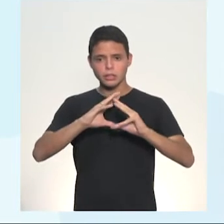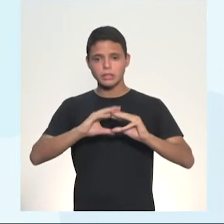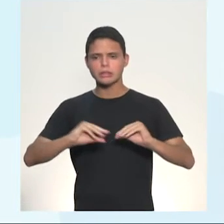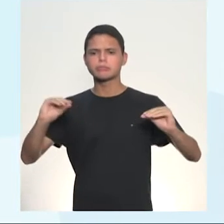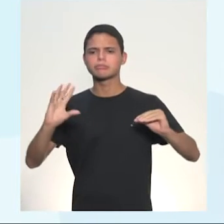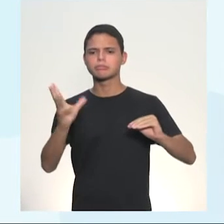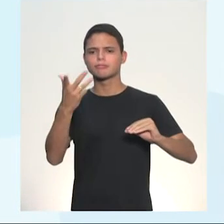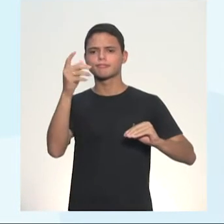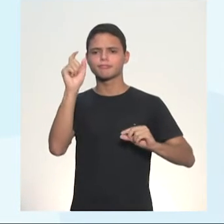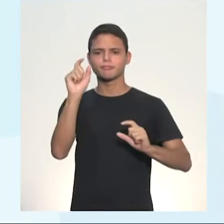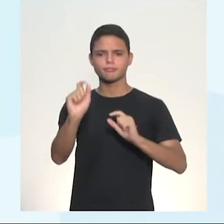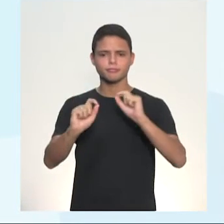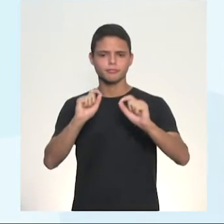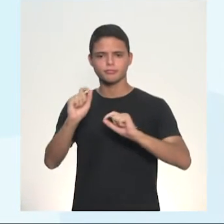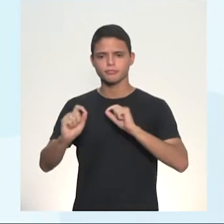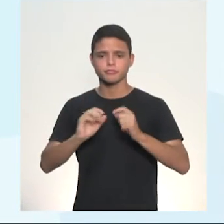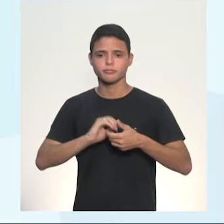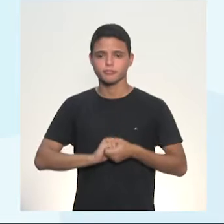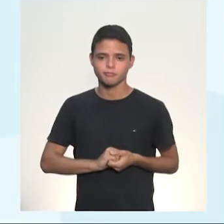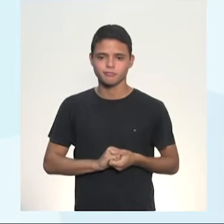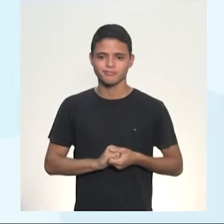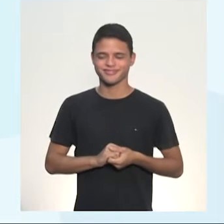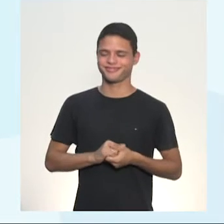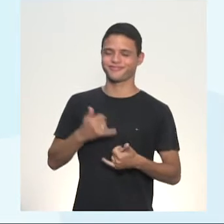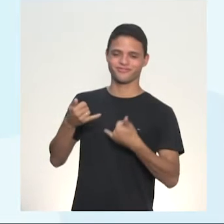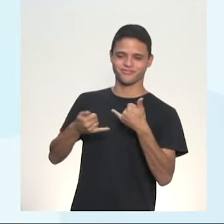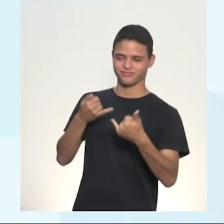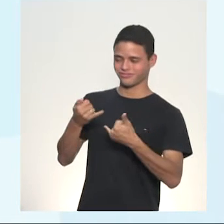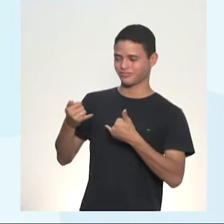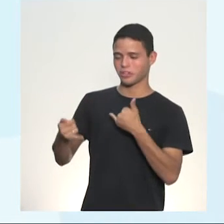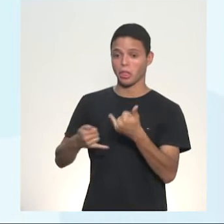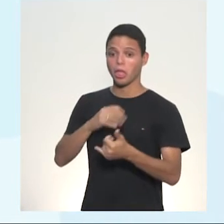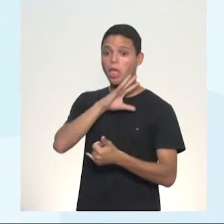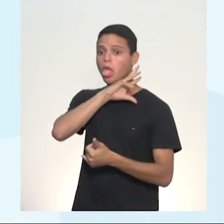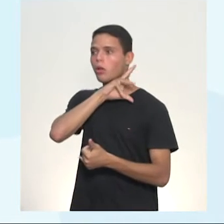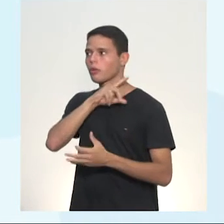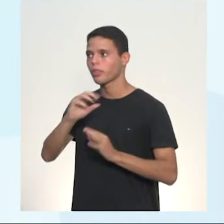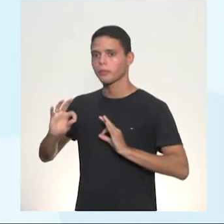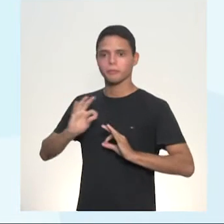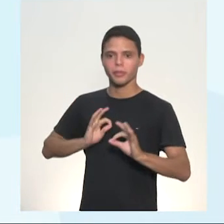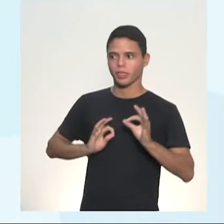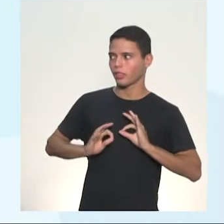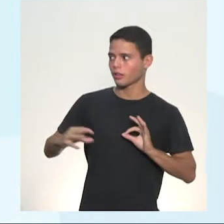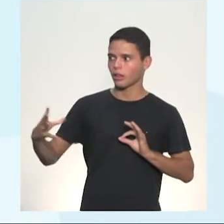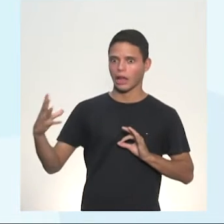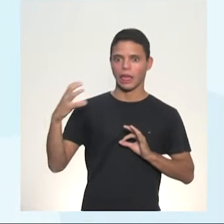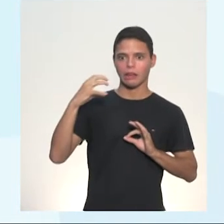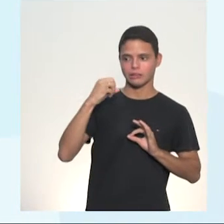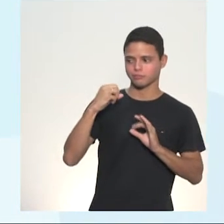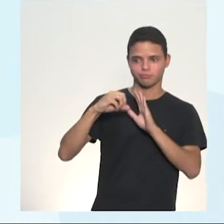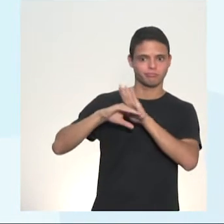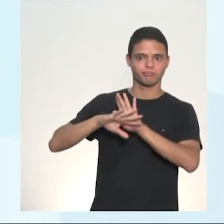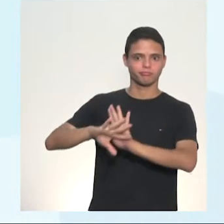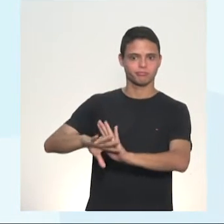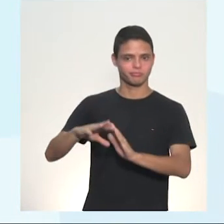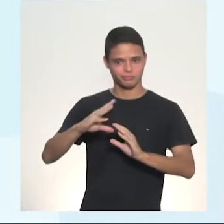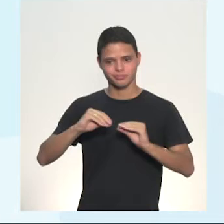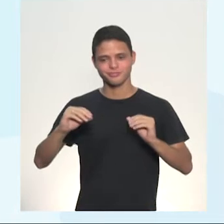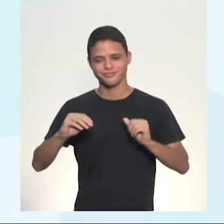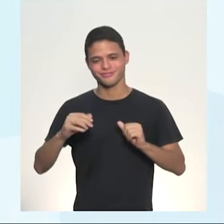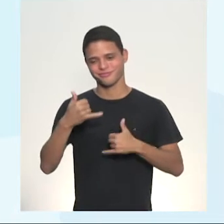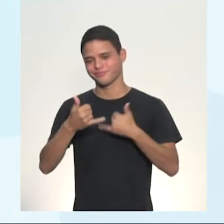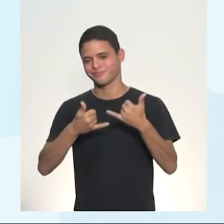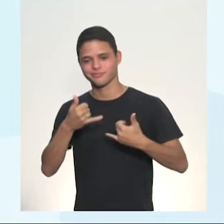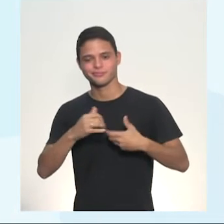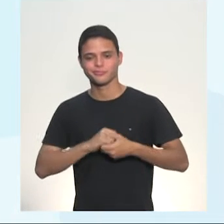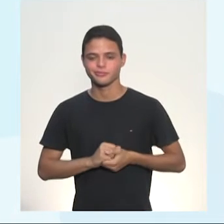aparecer perto da gente, já tá bom demais, né? Mas ela no lugar dela lá, tá é tudo de bom, importante tem também. que ficar. Agora,